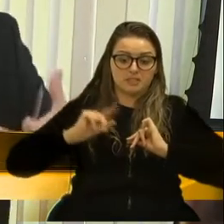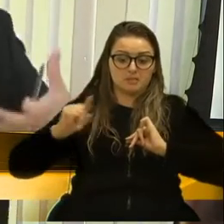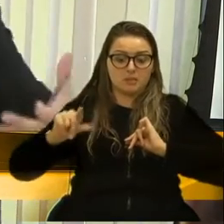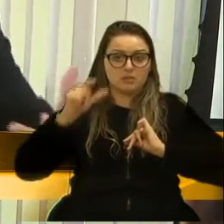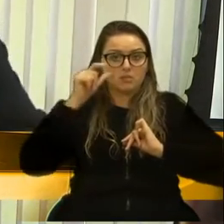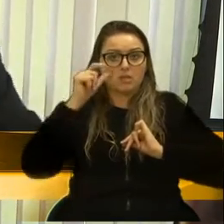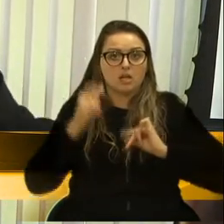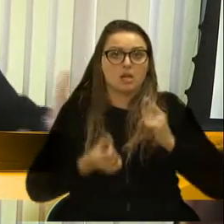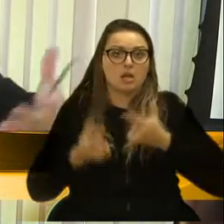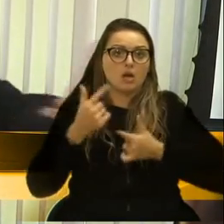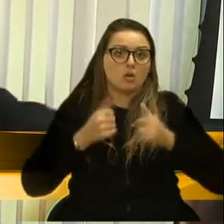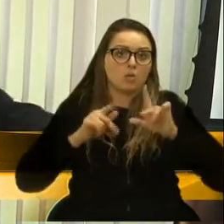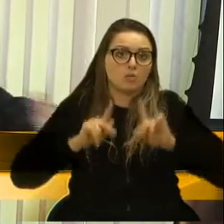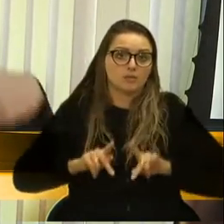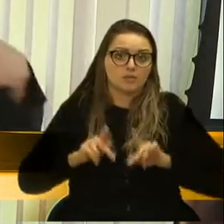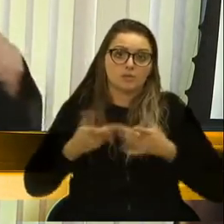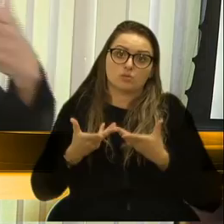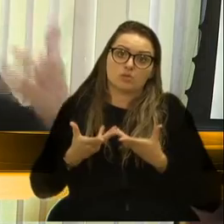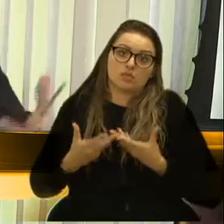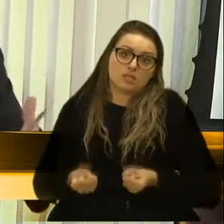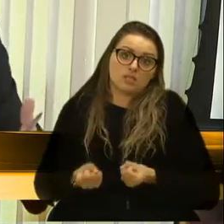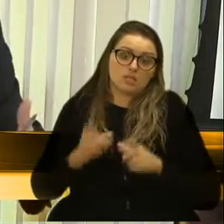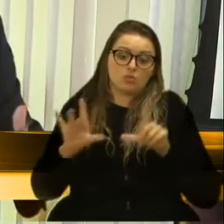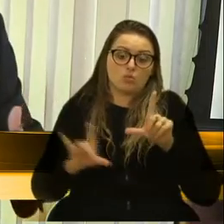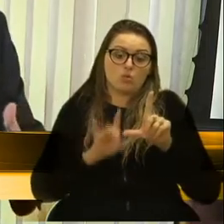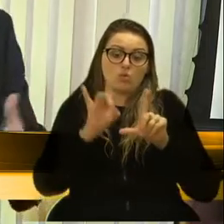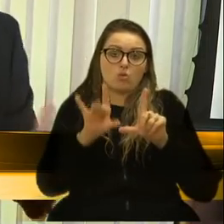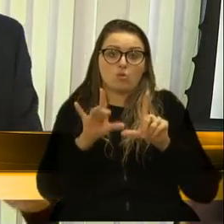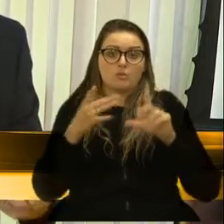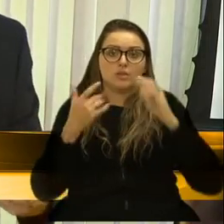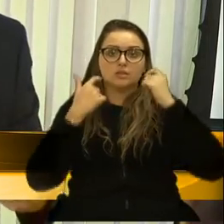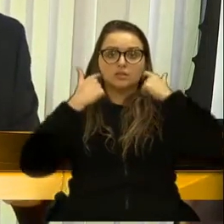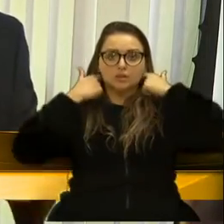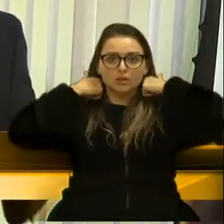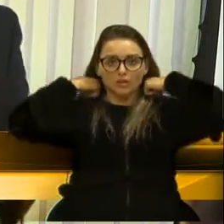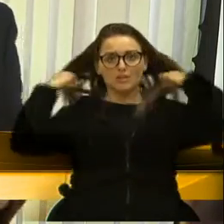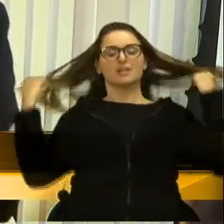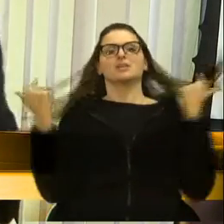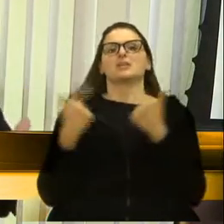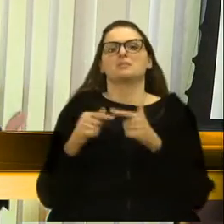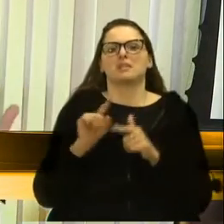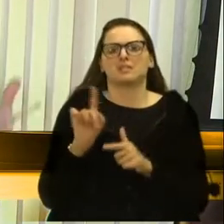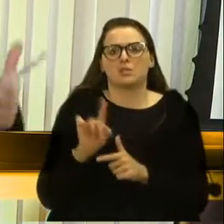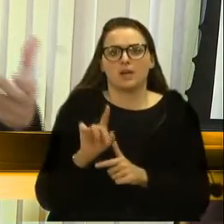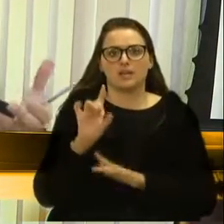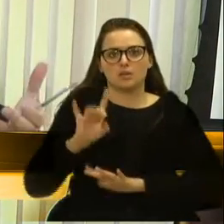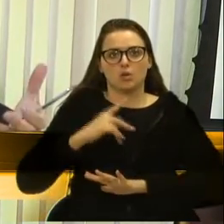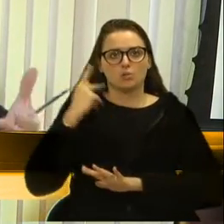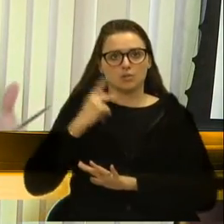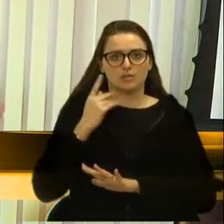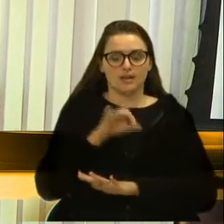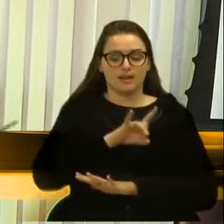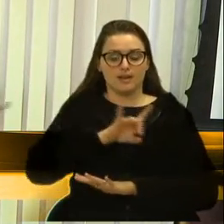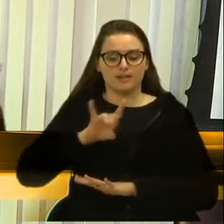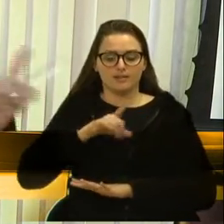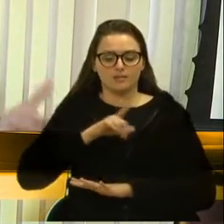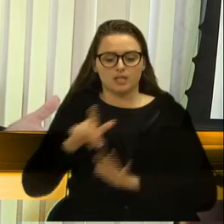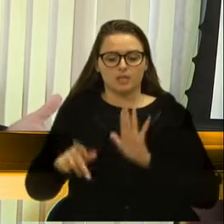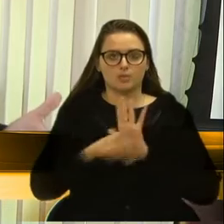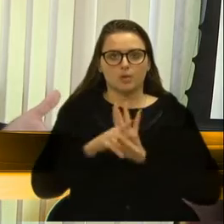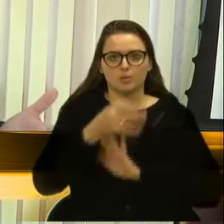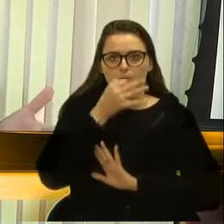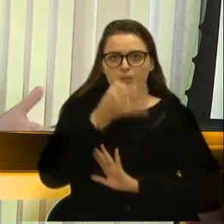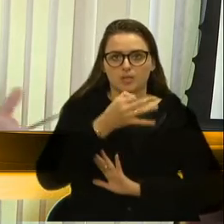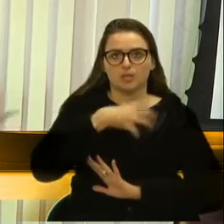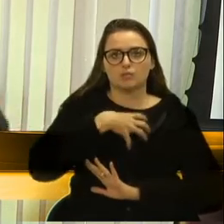o público acabou aceitando, compartilhando, enfim. Mas não acho que isso seja politicagem, porque cada um dá a sua opinião do jeito que